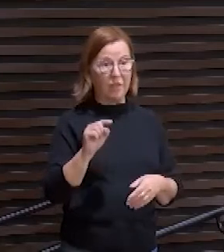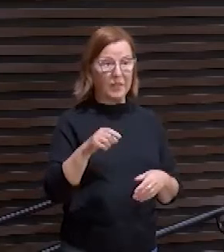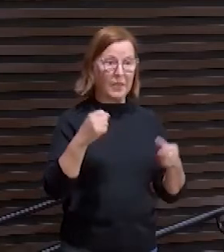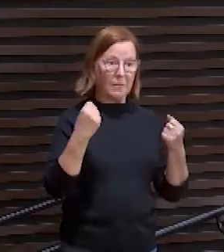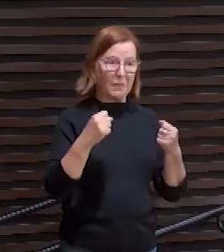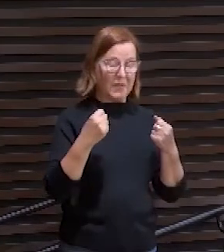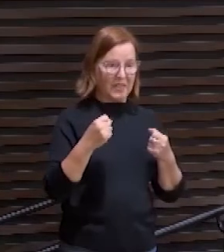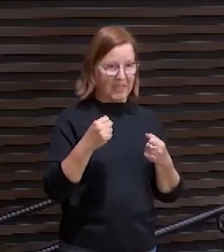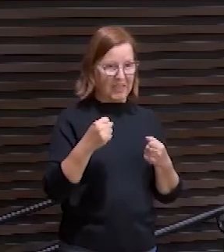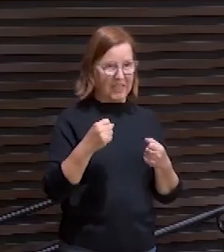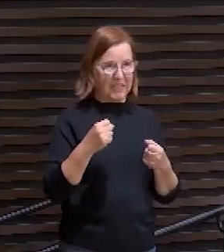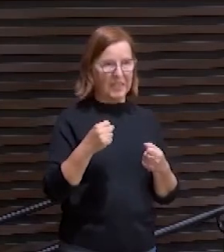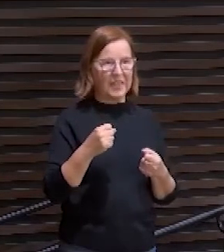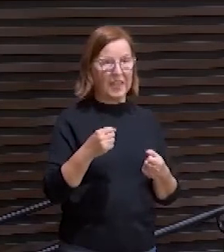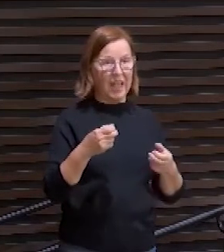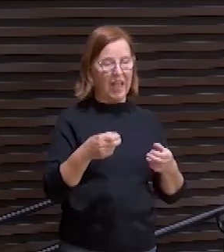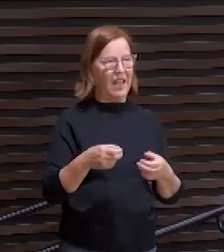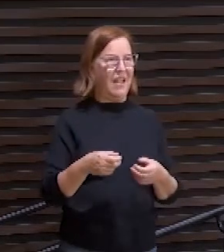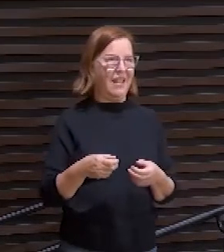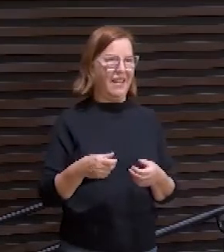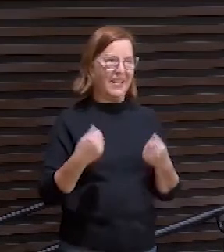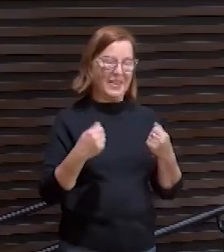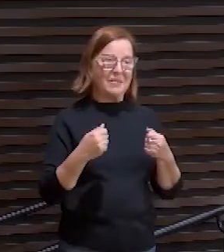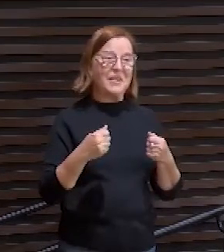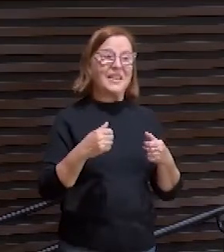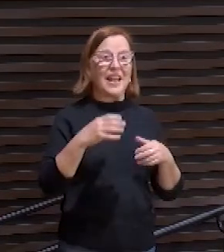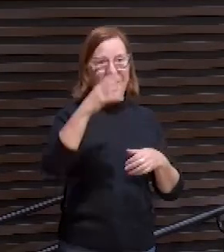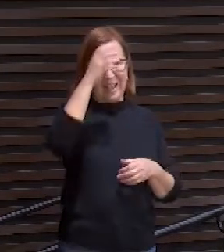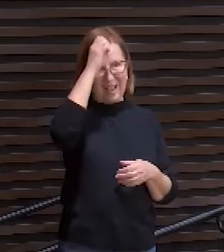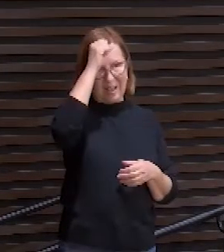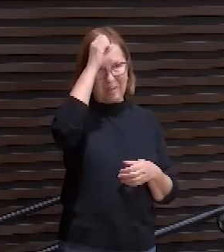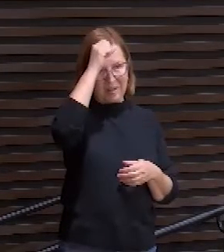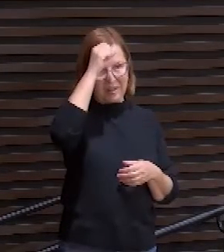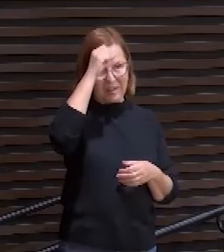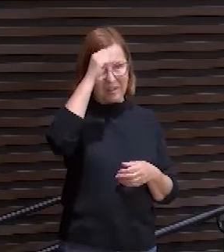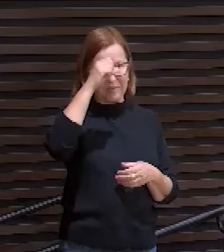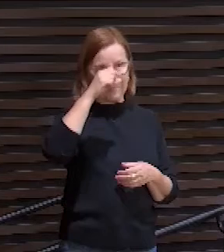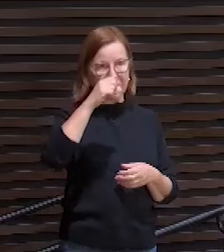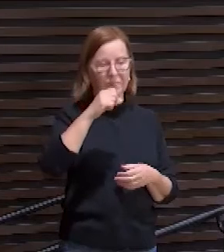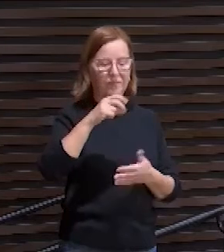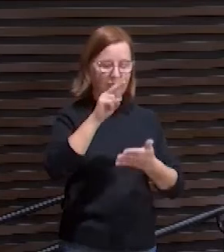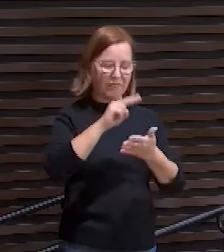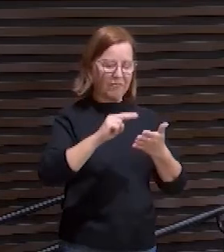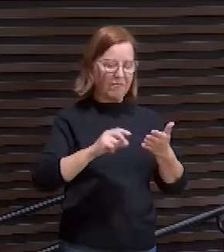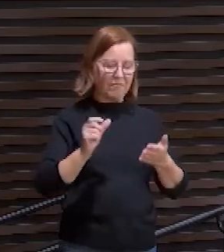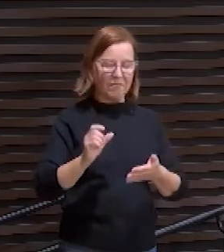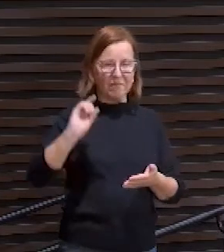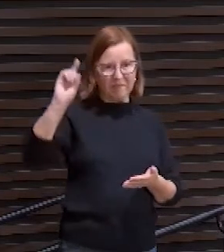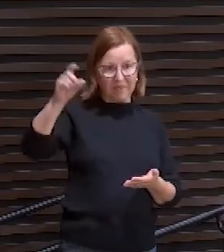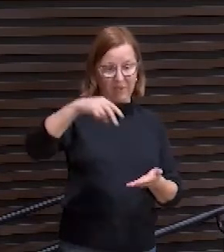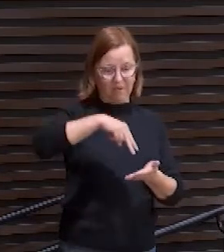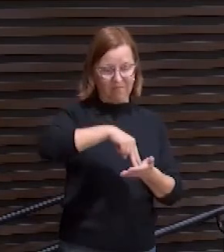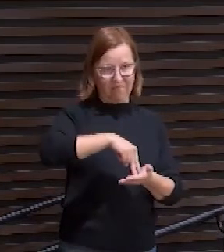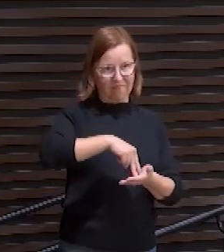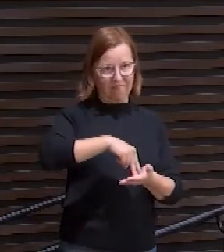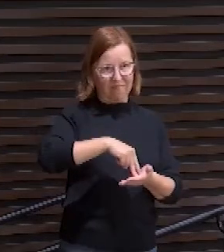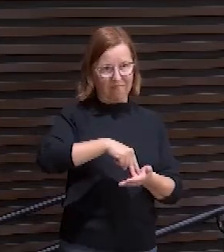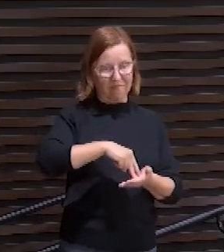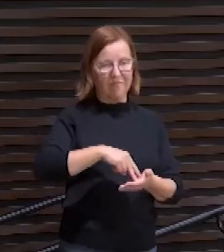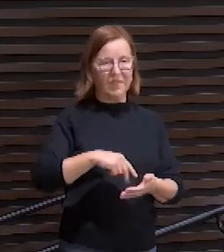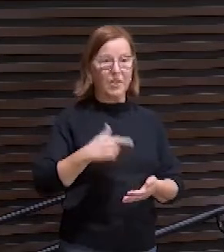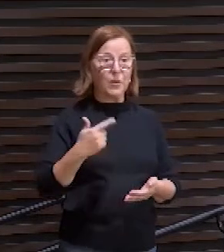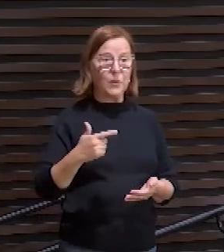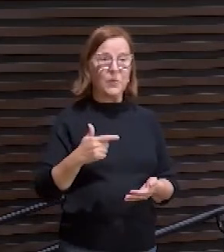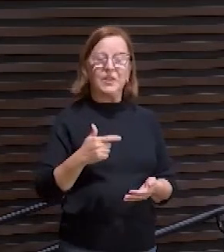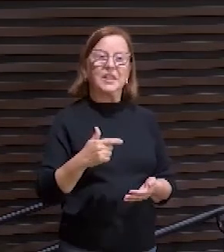para a palavra e ser sustentado na palavra e compreender. Não há nenhum bom, não há nenhum justo,